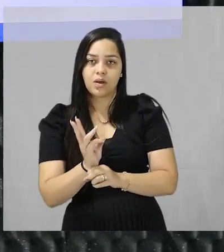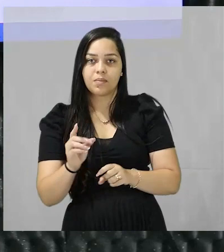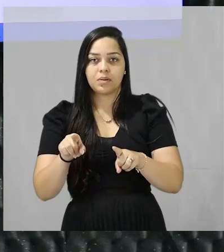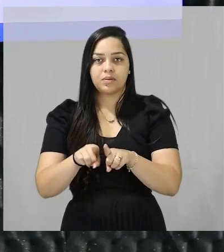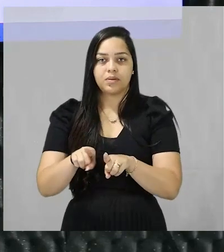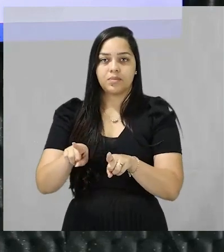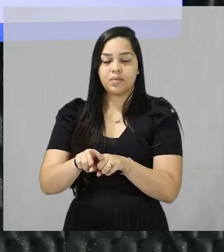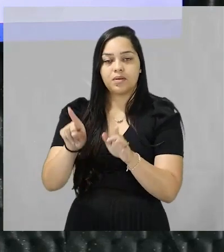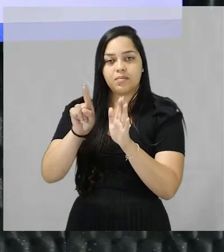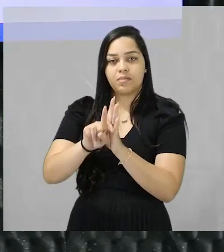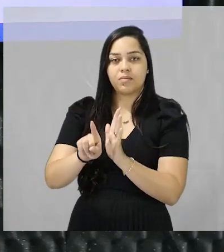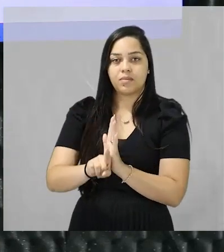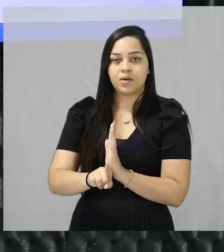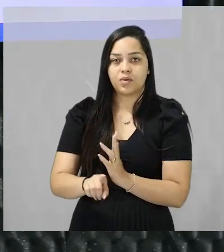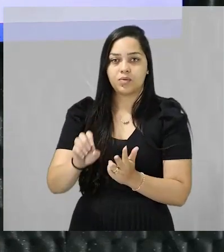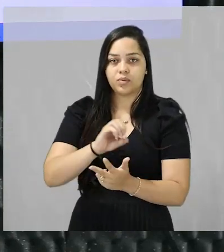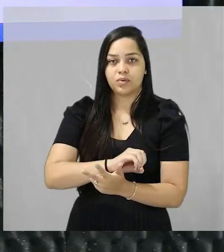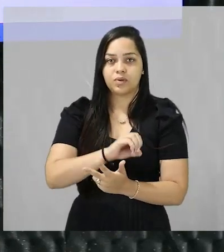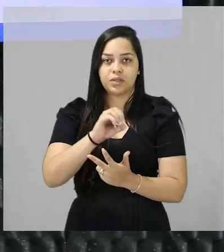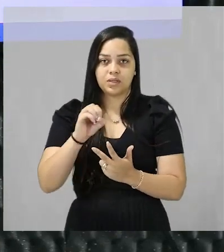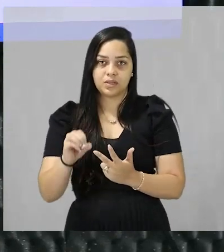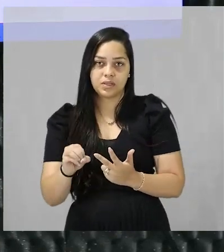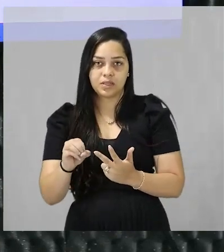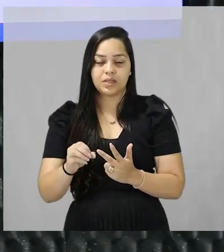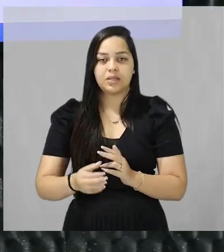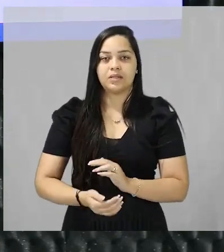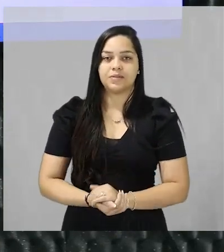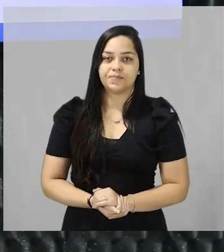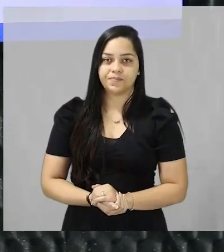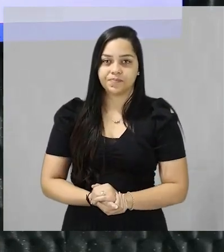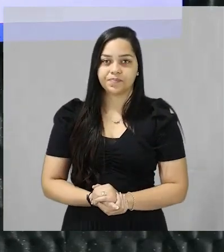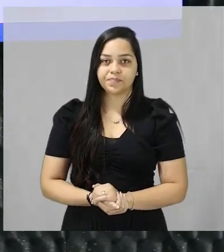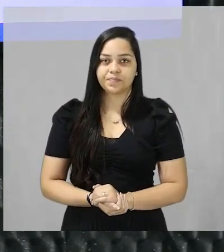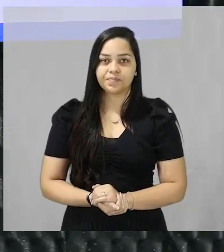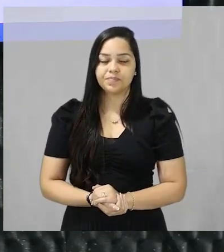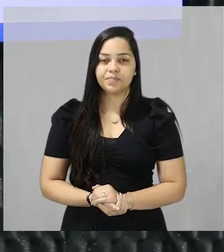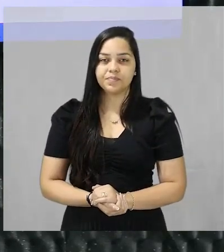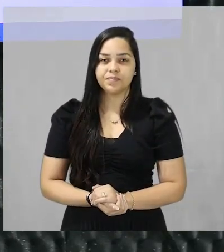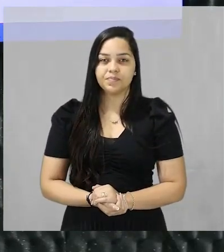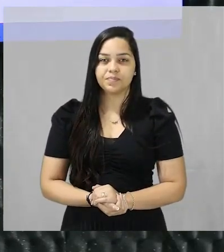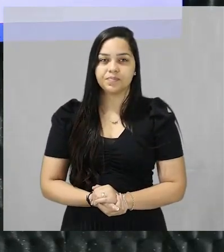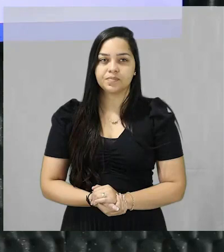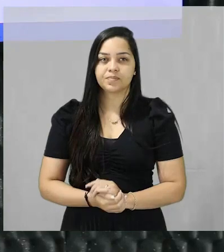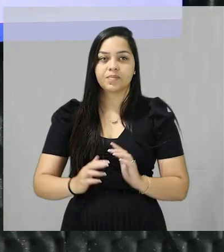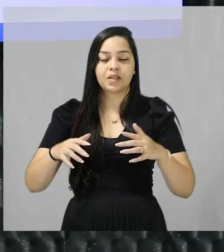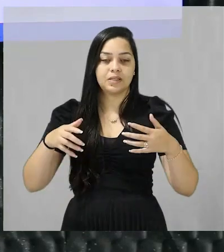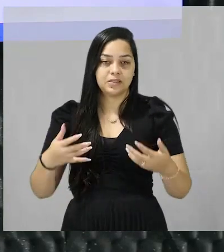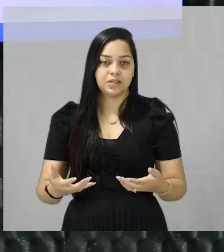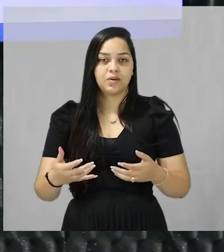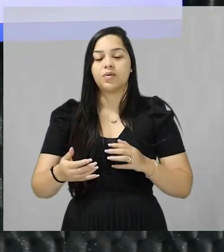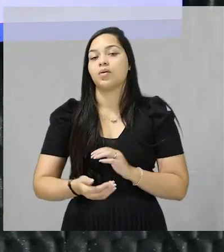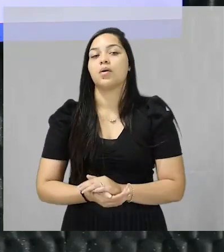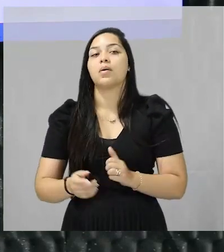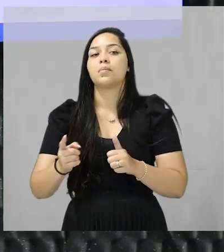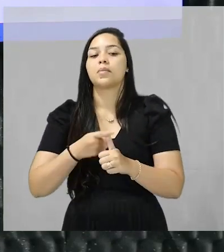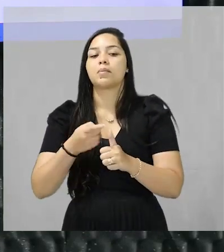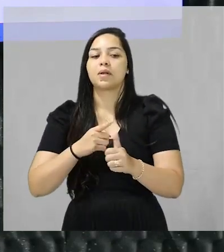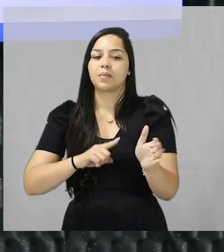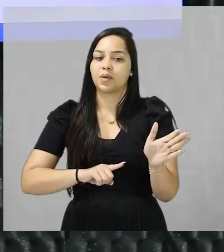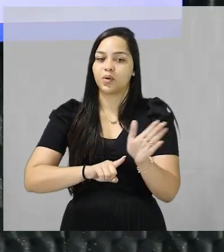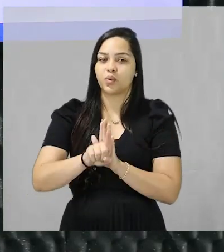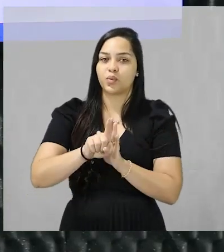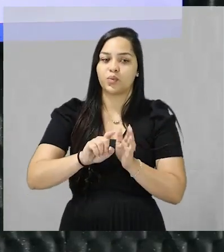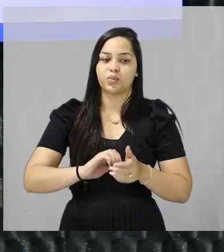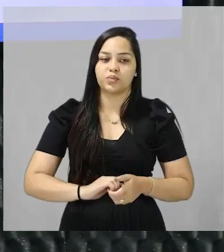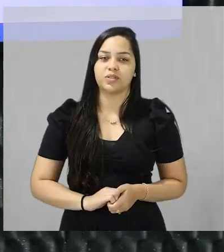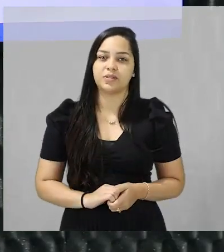relacionadas ao concurso do Enem. Tudo bem, turminha? Então, vamos lá. Primeira questão.